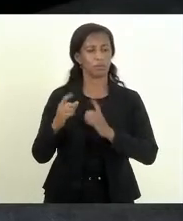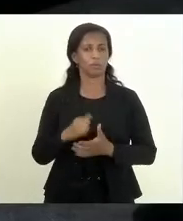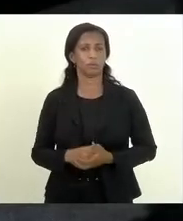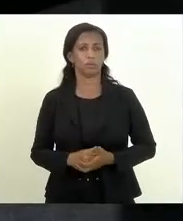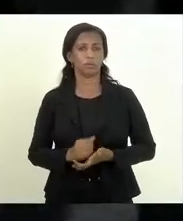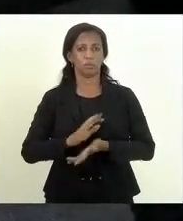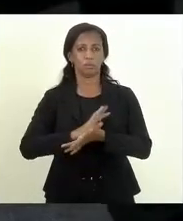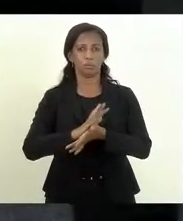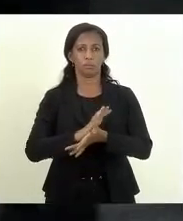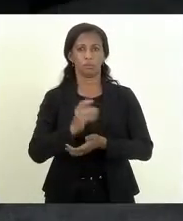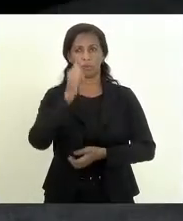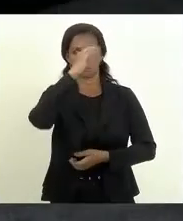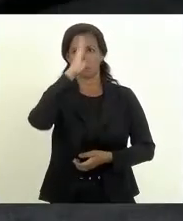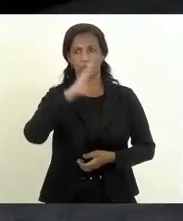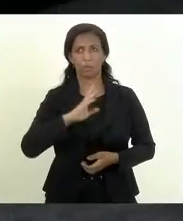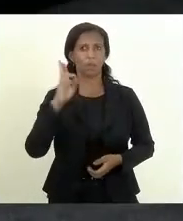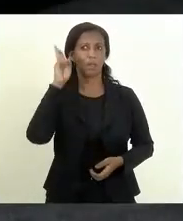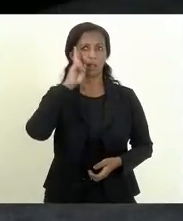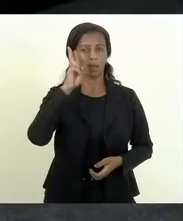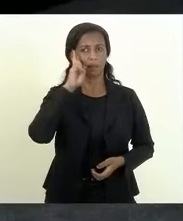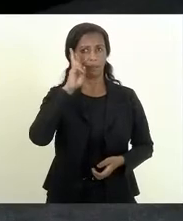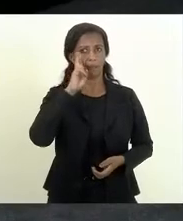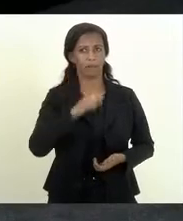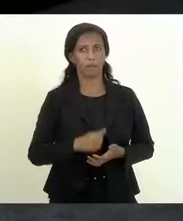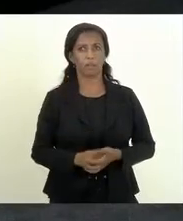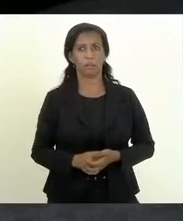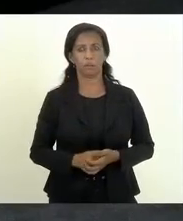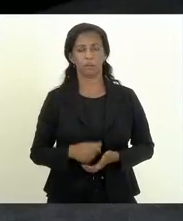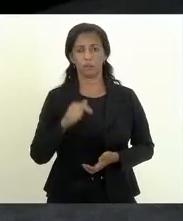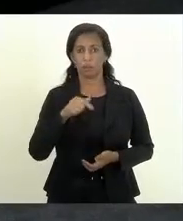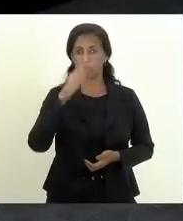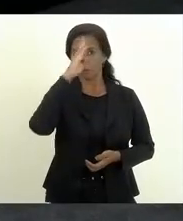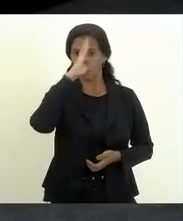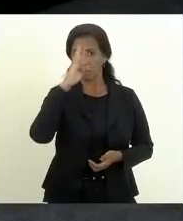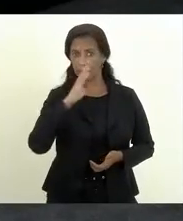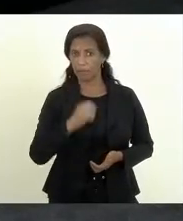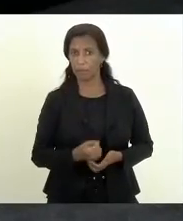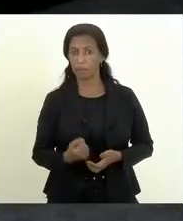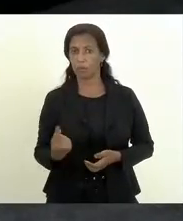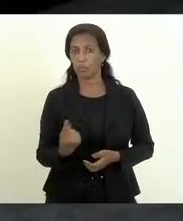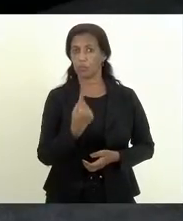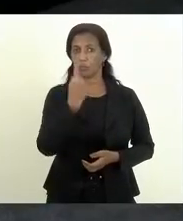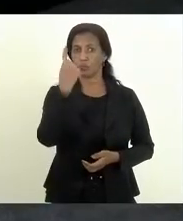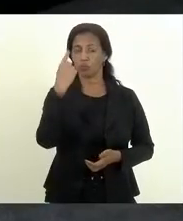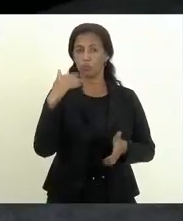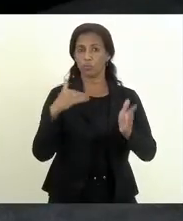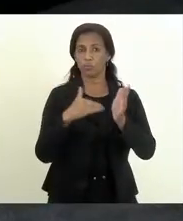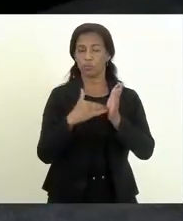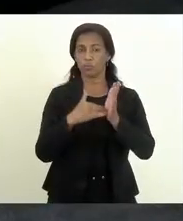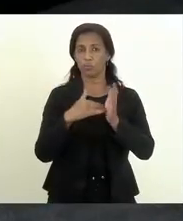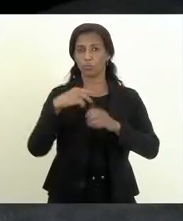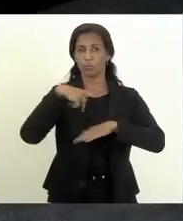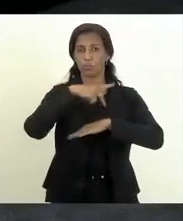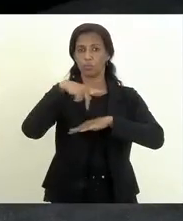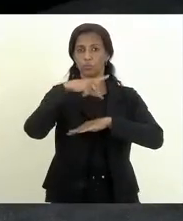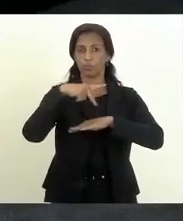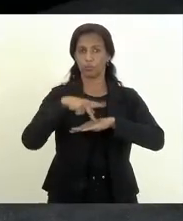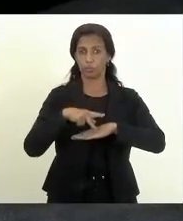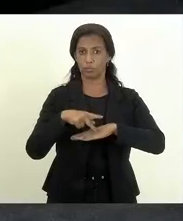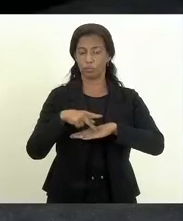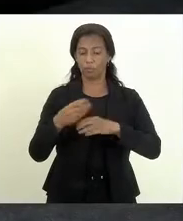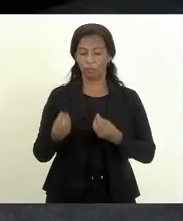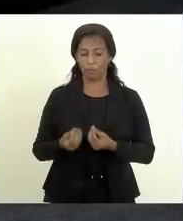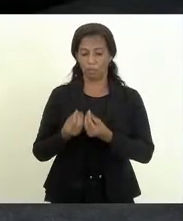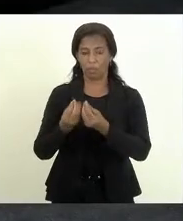do racismo no Brasil, lembrando que o Brasil foi um dos últimos países a